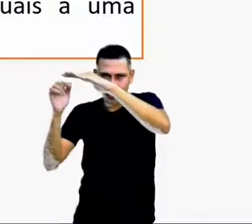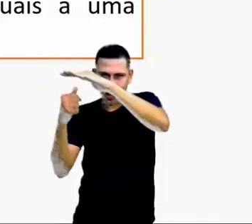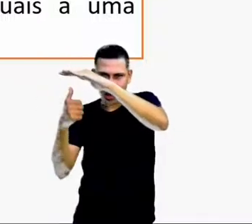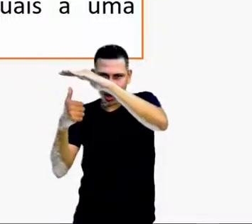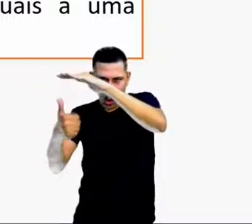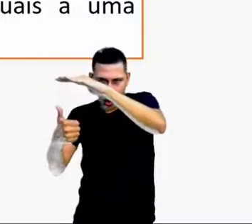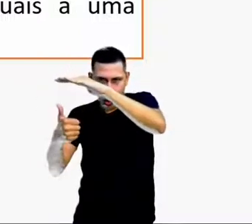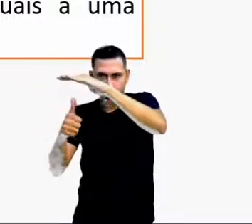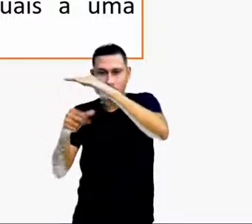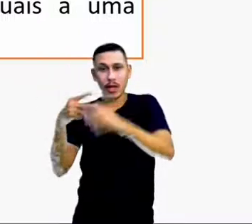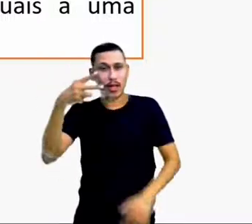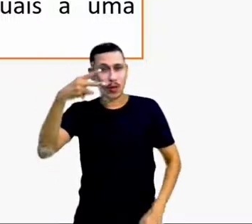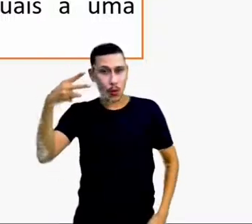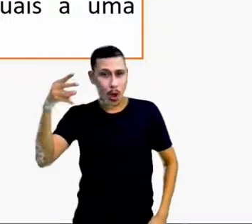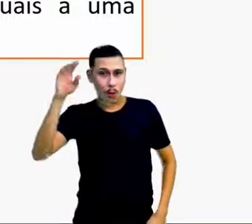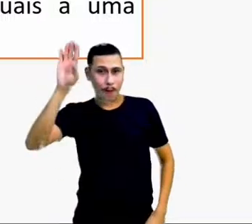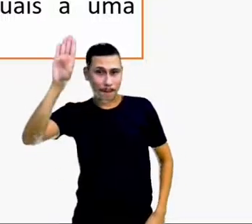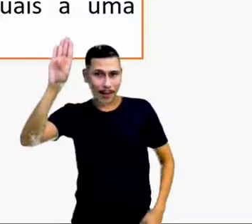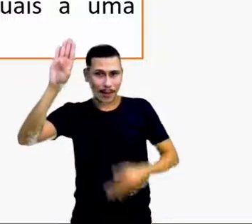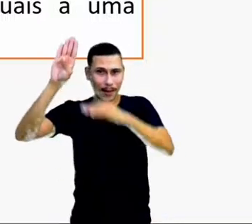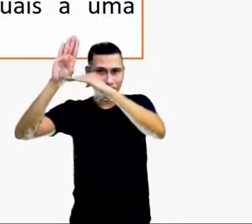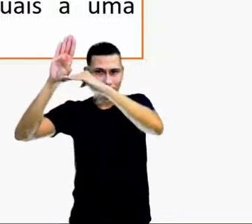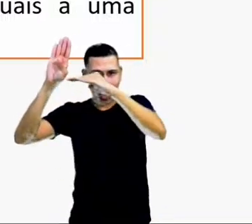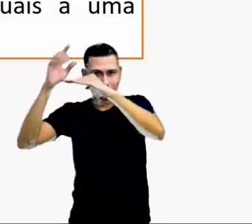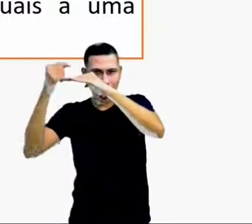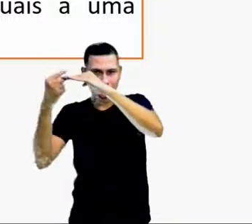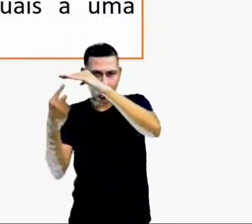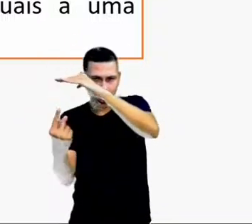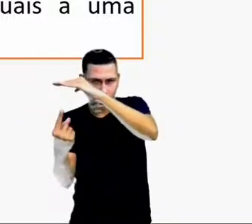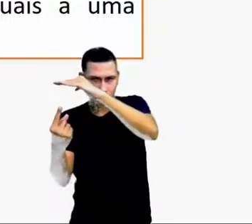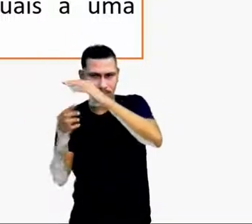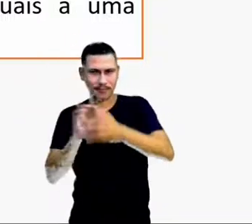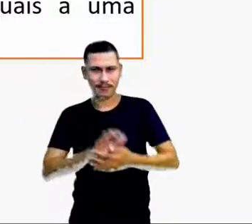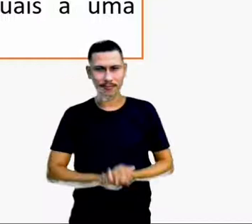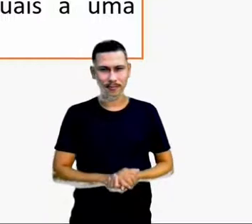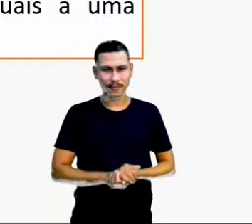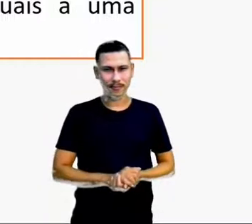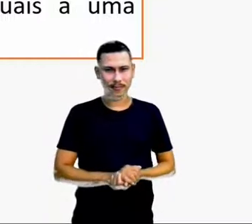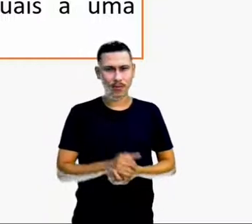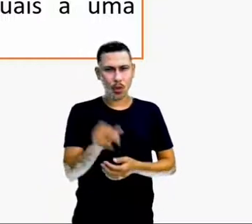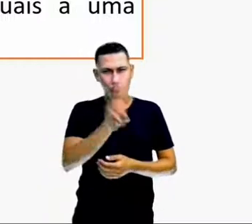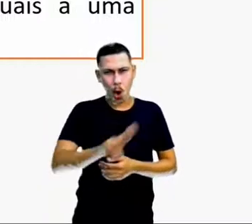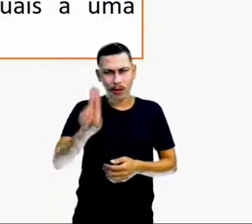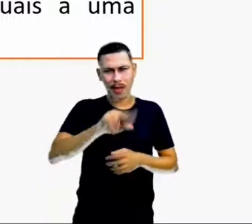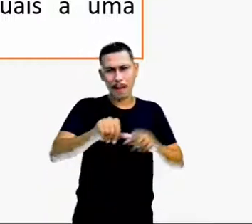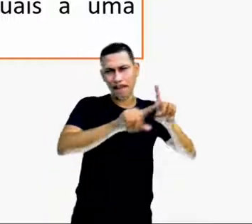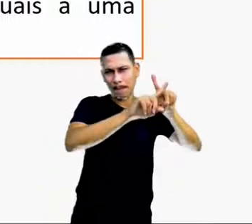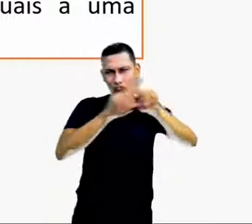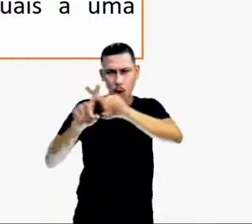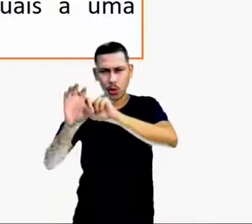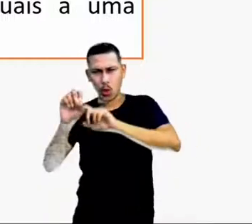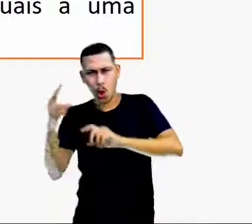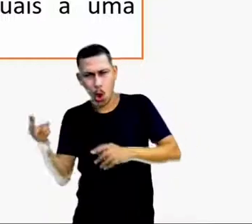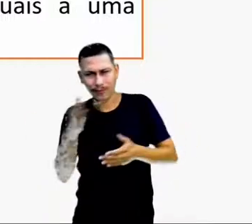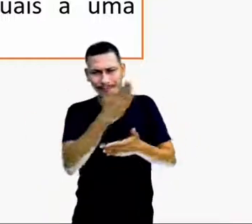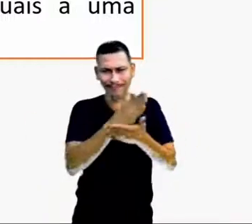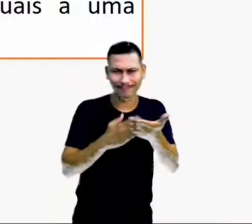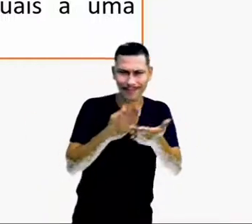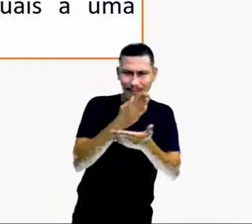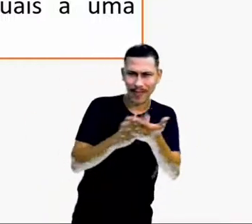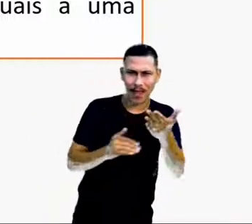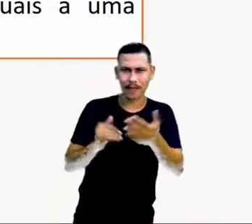a B sobre E sobre 1. Então, é uma multiplicação aí ou divisão de frações. Relembre esse